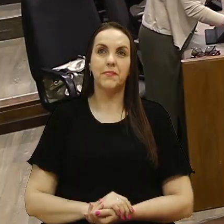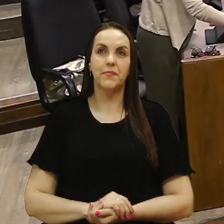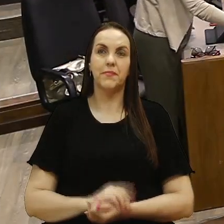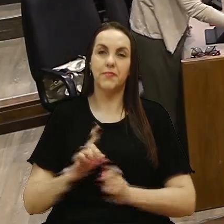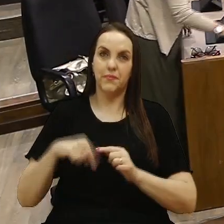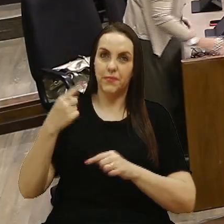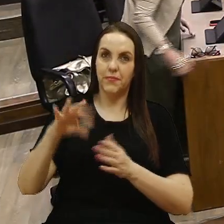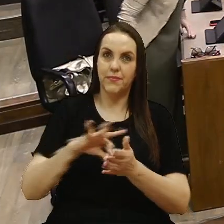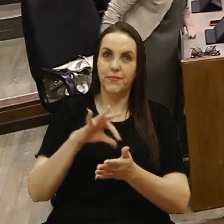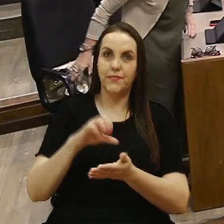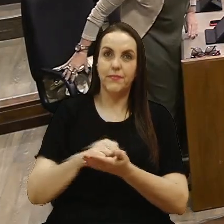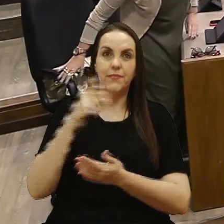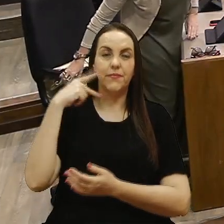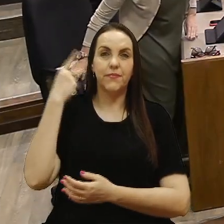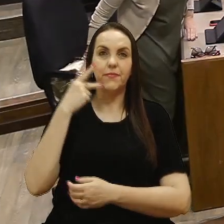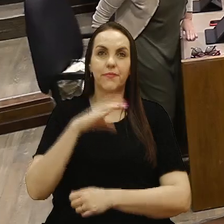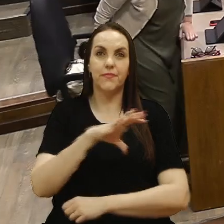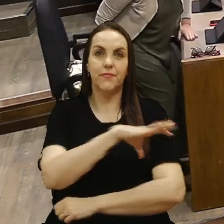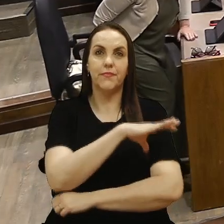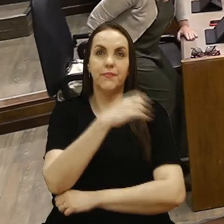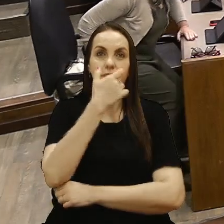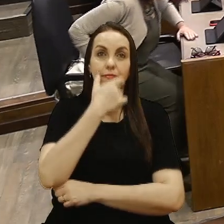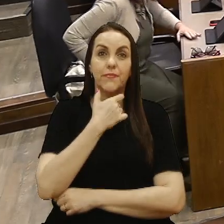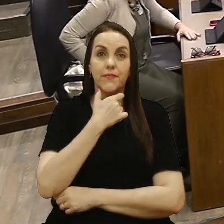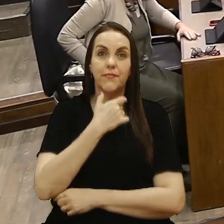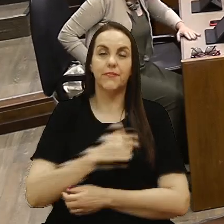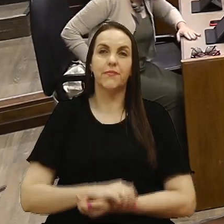Próximo inscrito, vereador Tenente Cristiano Becker.